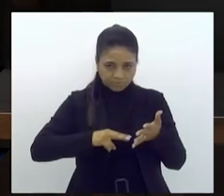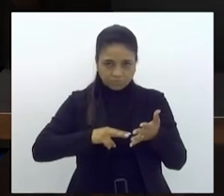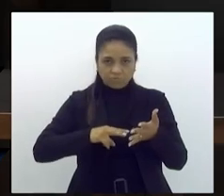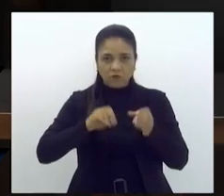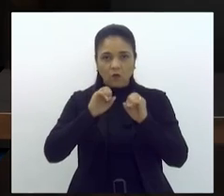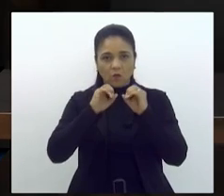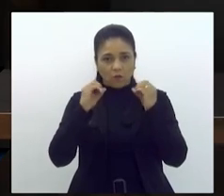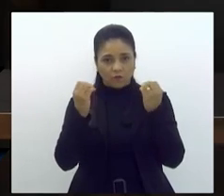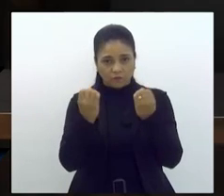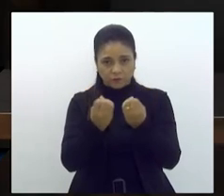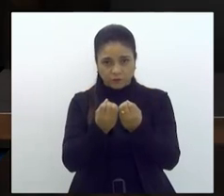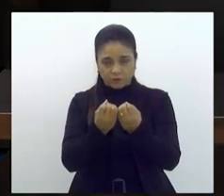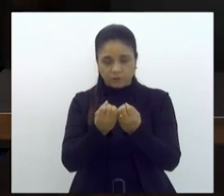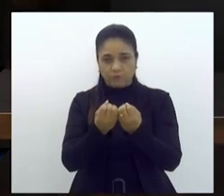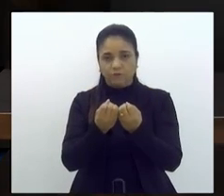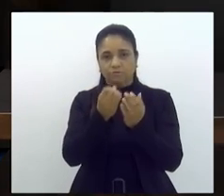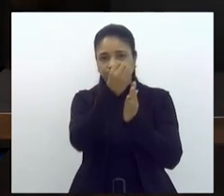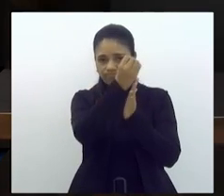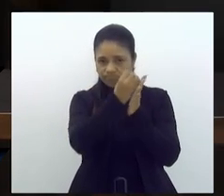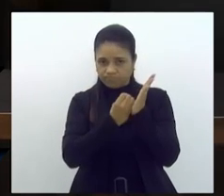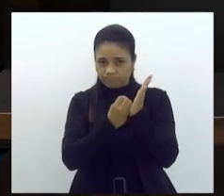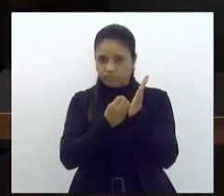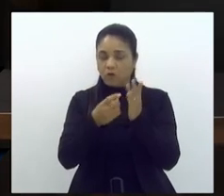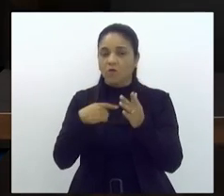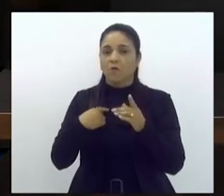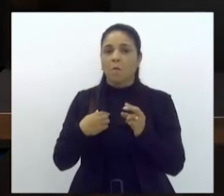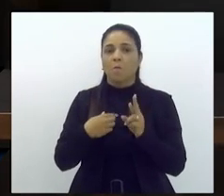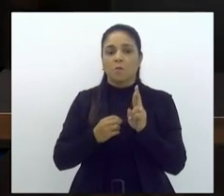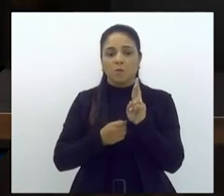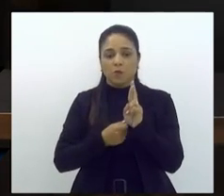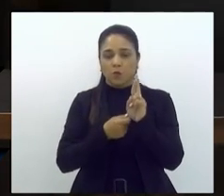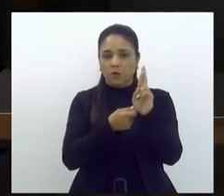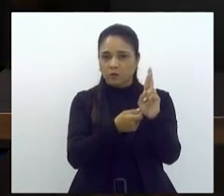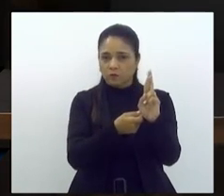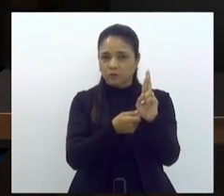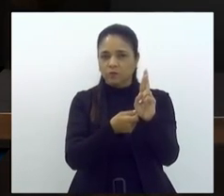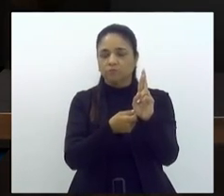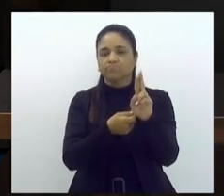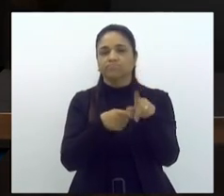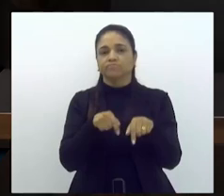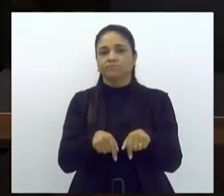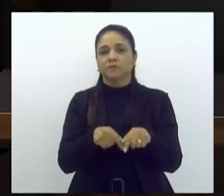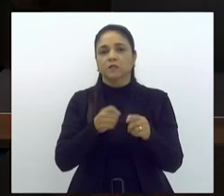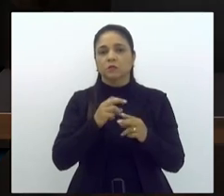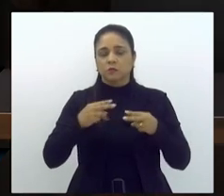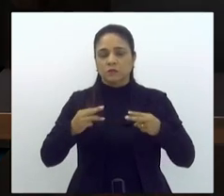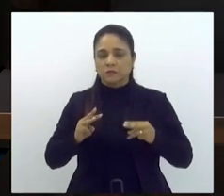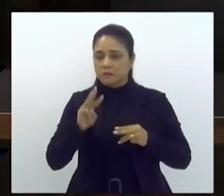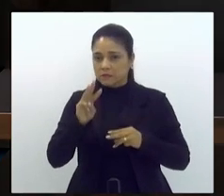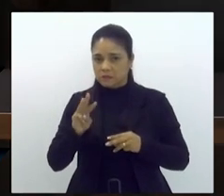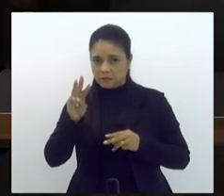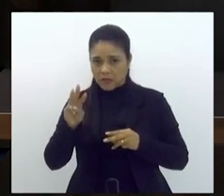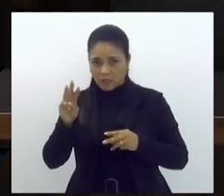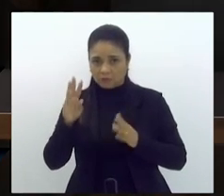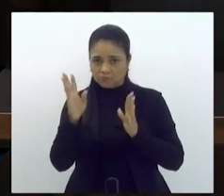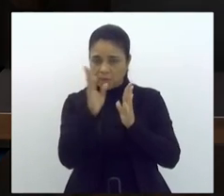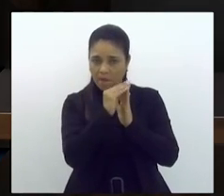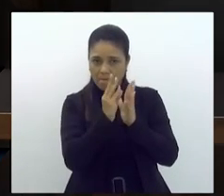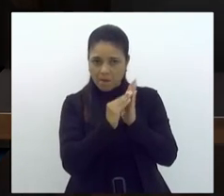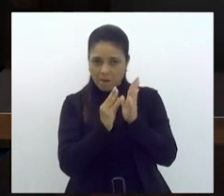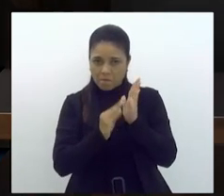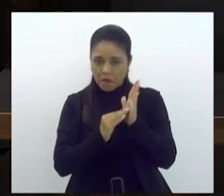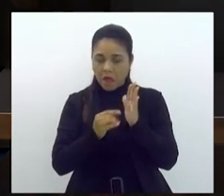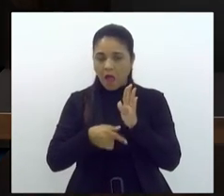que eu vou pedir a Procuradoria da casa que coloque no nosso site gostaria de antes de dar início aos trabalhos dessa